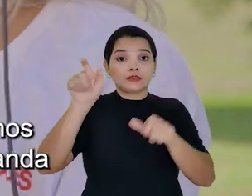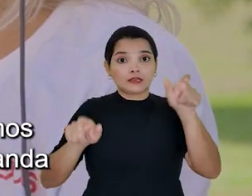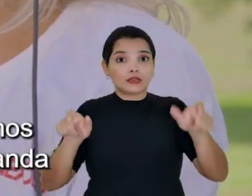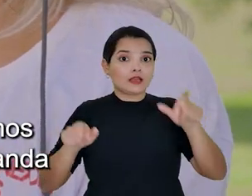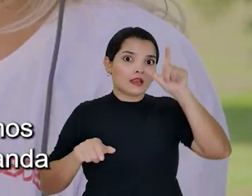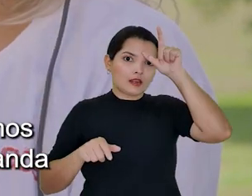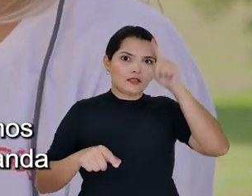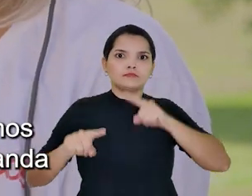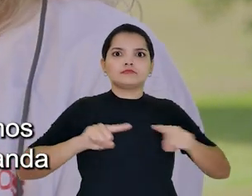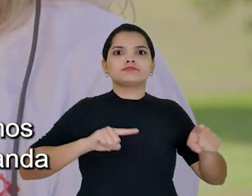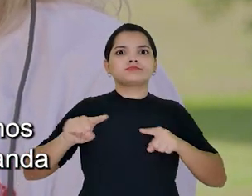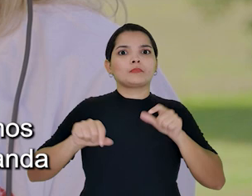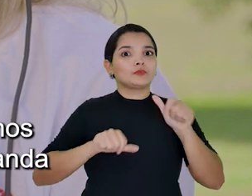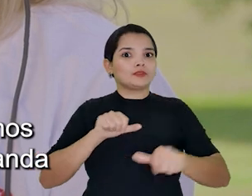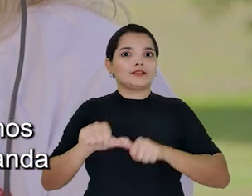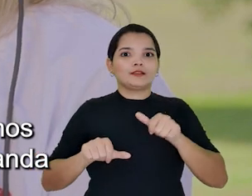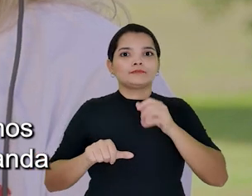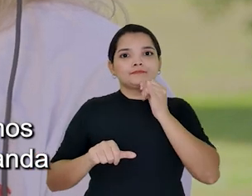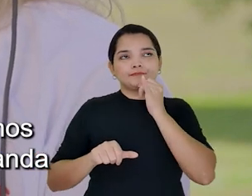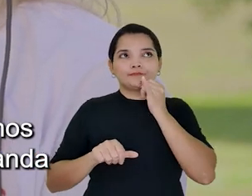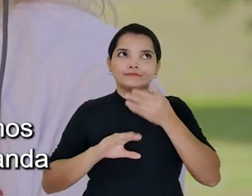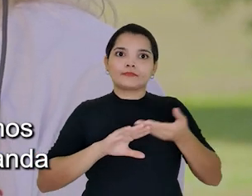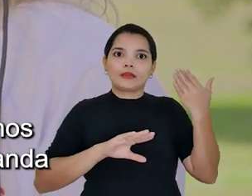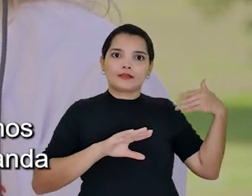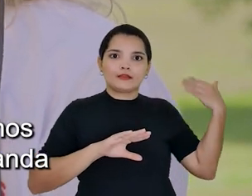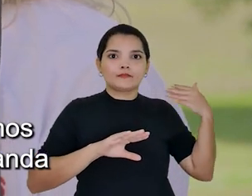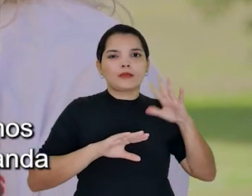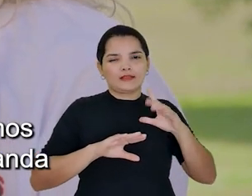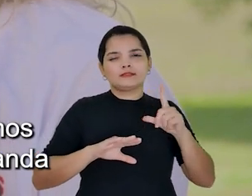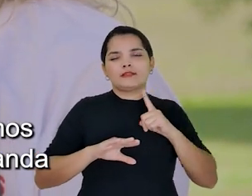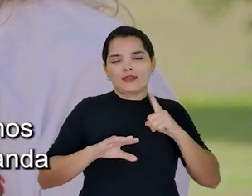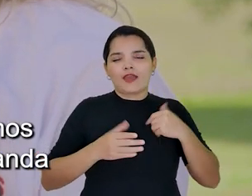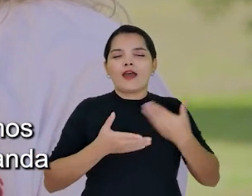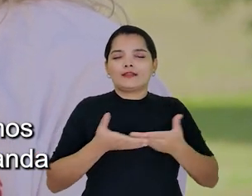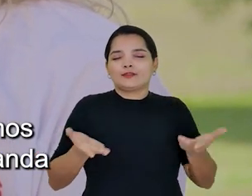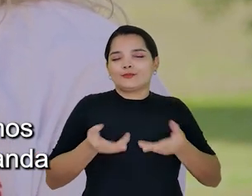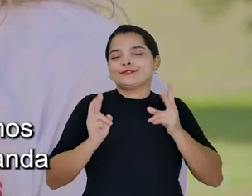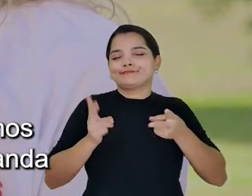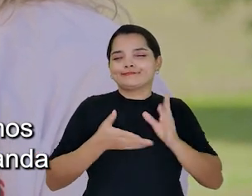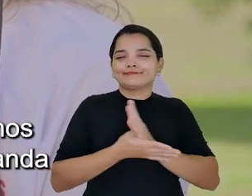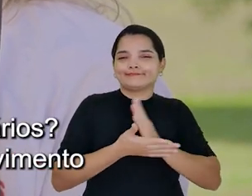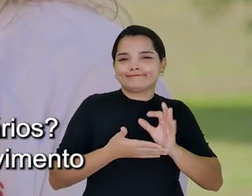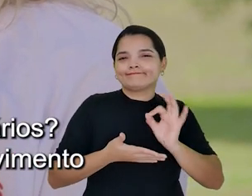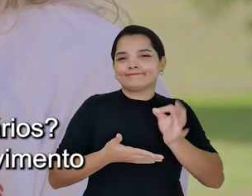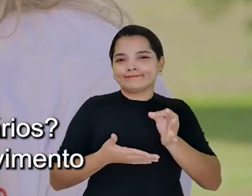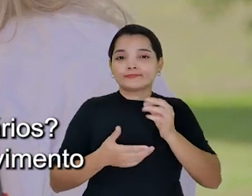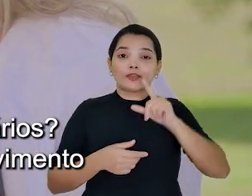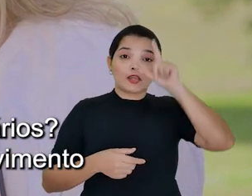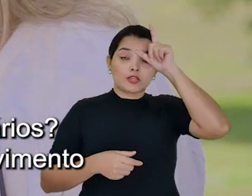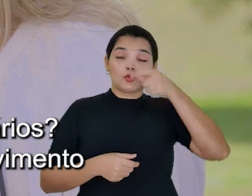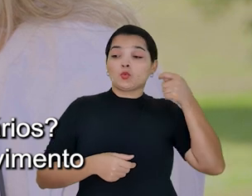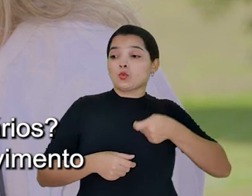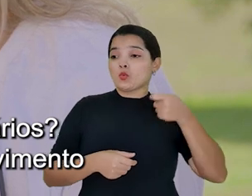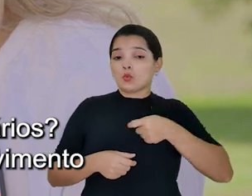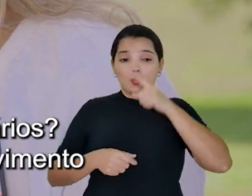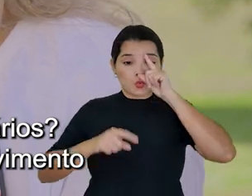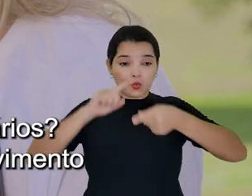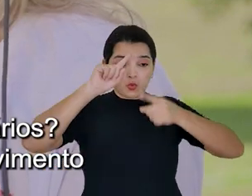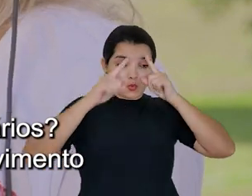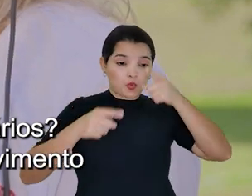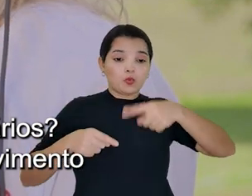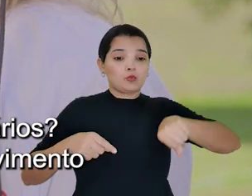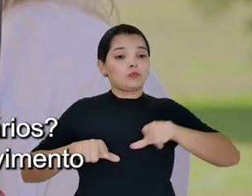até pouco tempo atrás e ainda existe sejamos realistas líderes que estão naquele modo manda quem pode obedece quem tem juízo